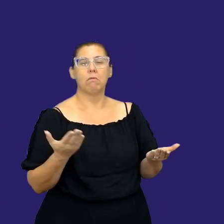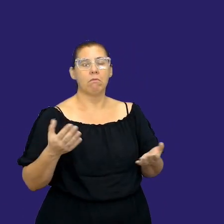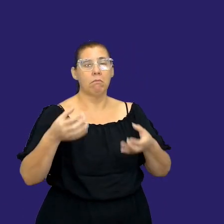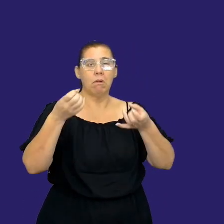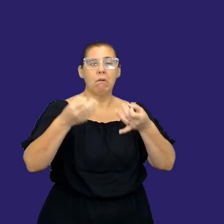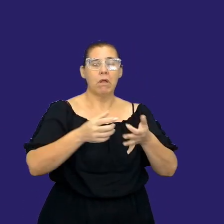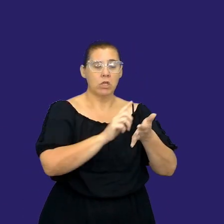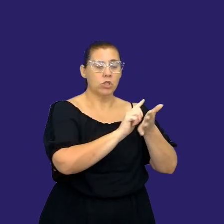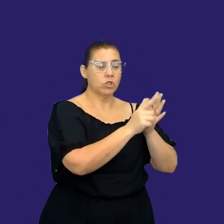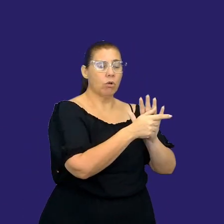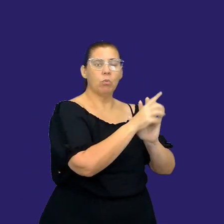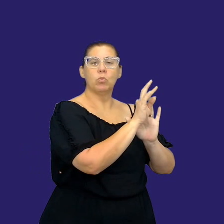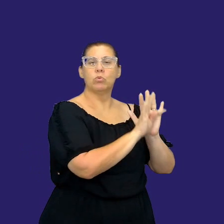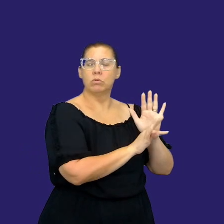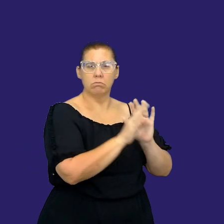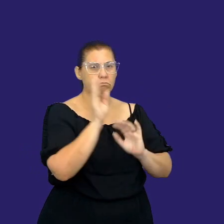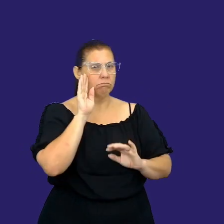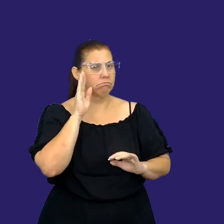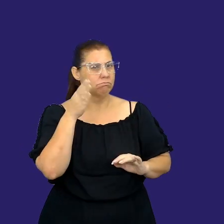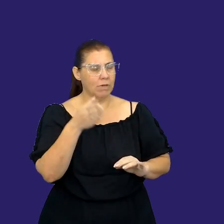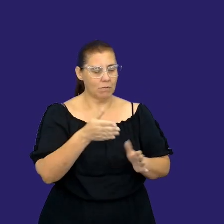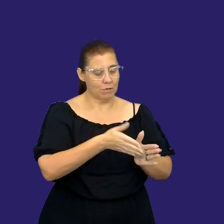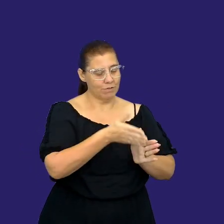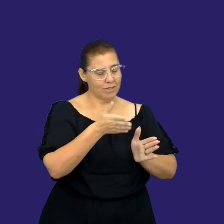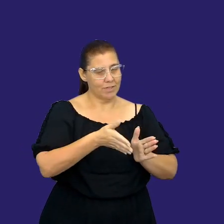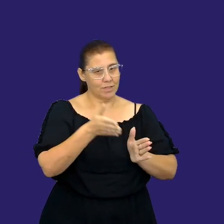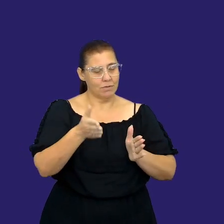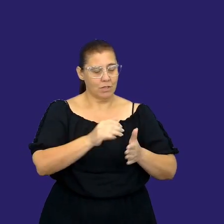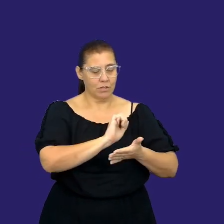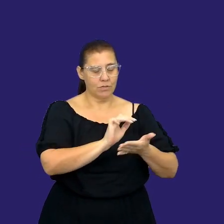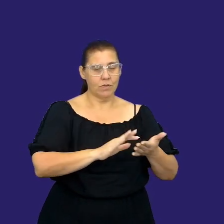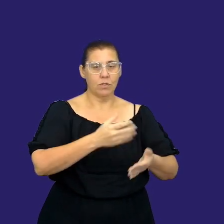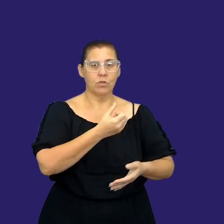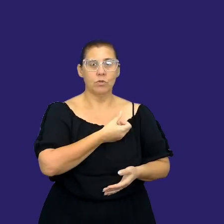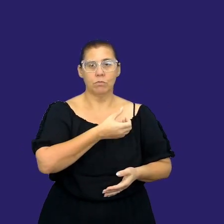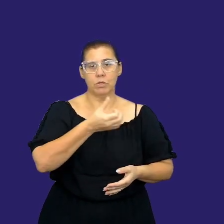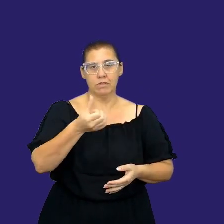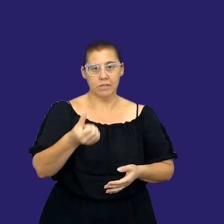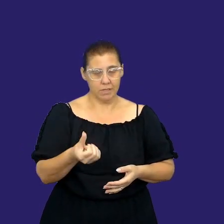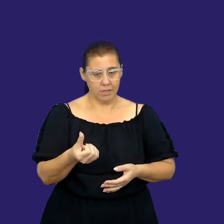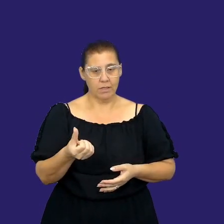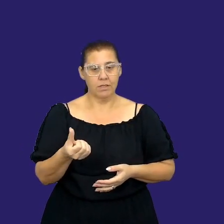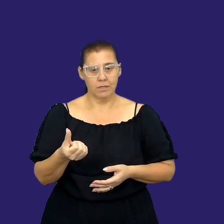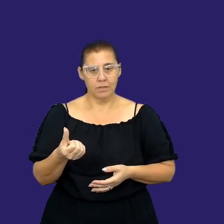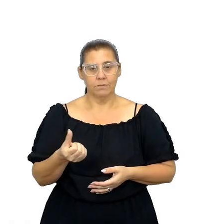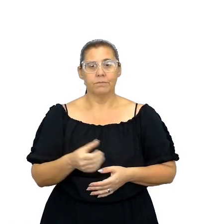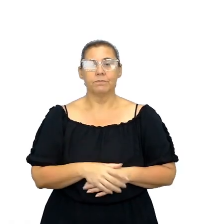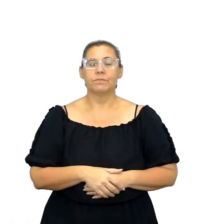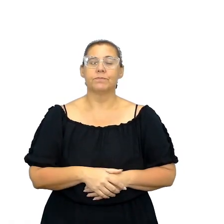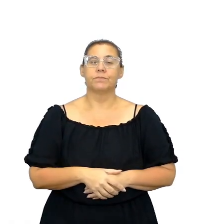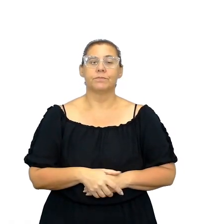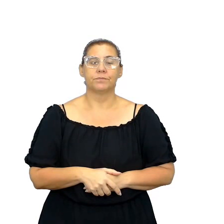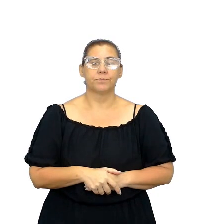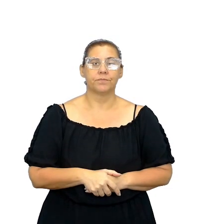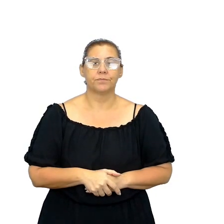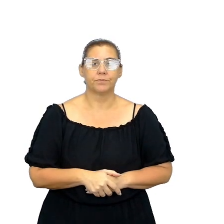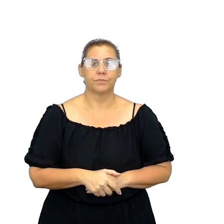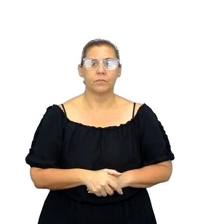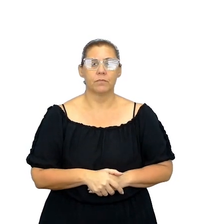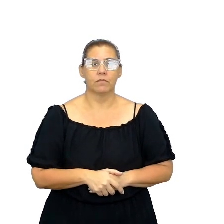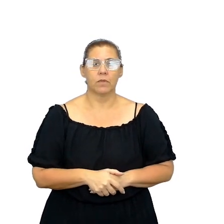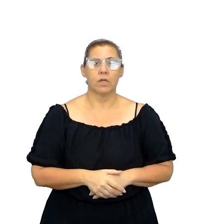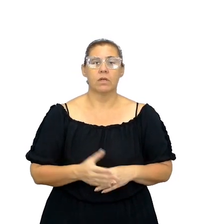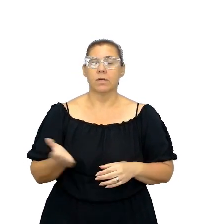os gêneros textuais predominantes na sequência de atividade 6 dos anos finais aí do ensino fundamental,